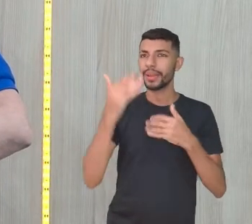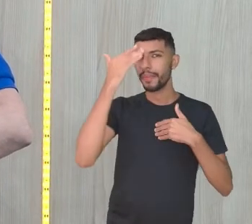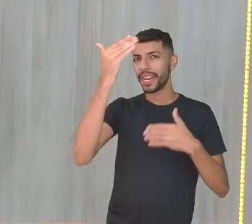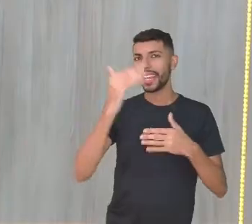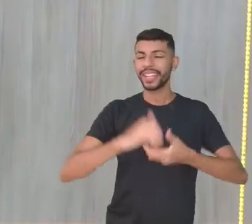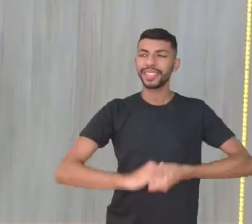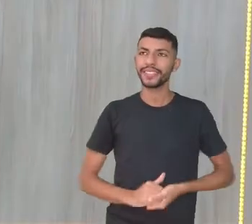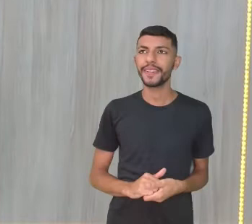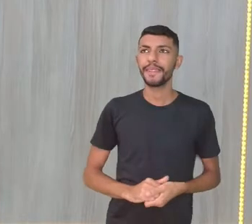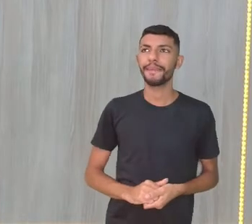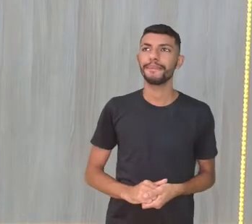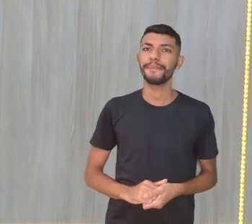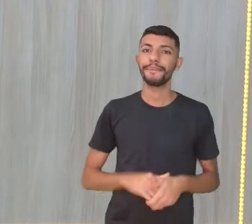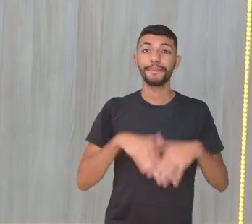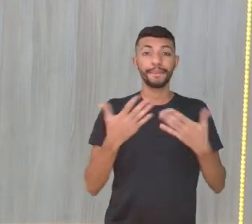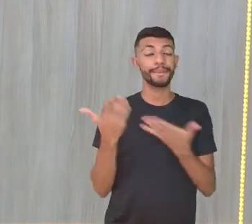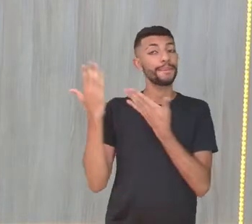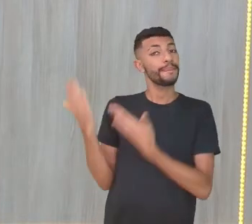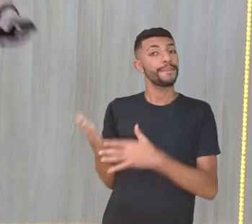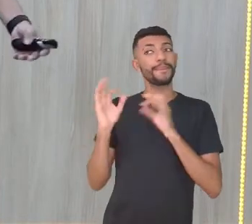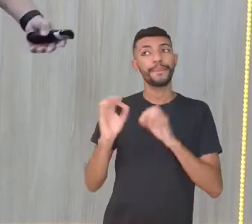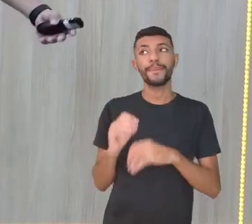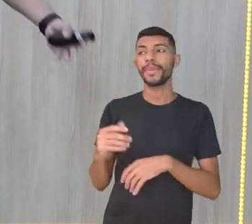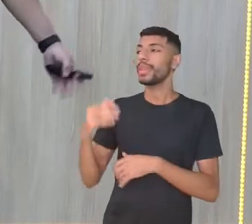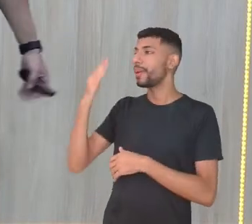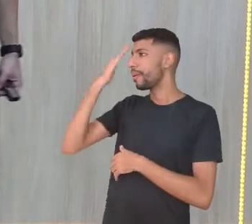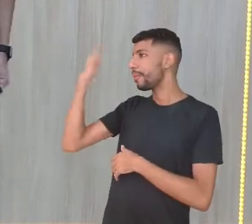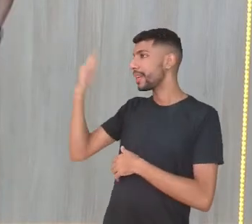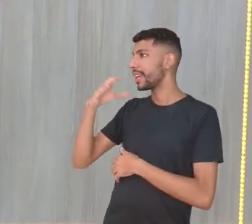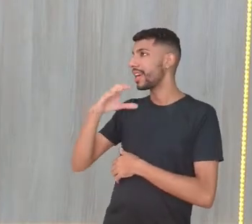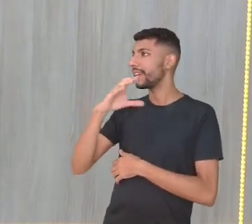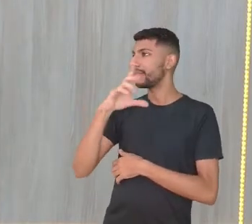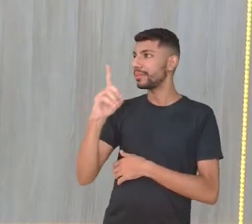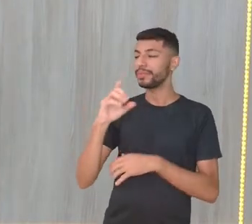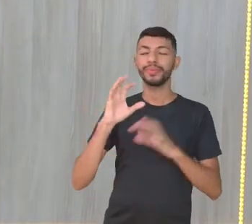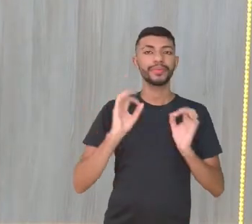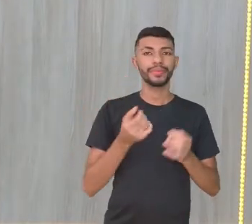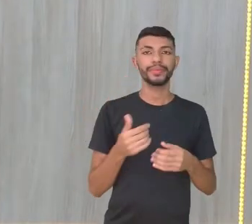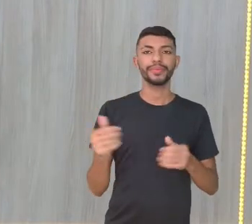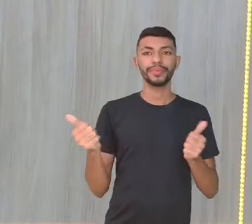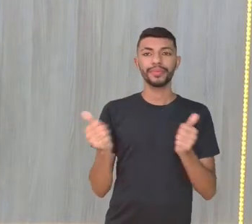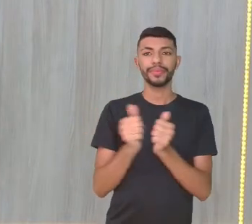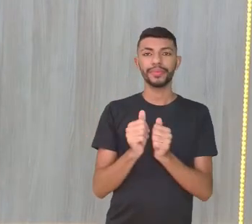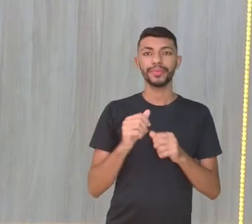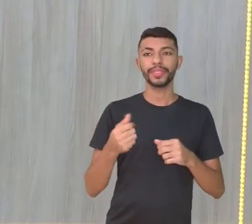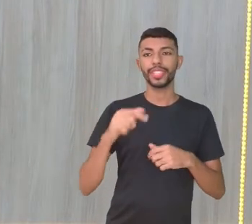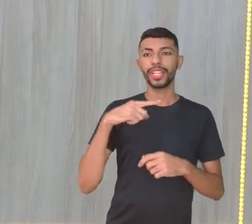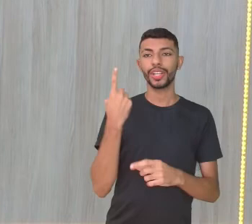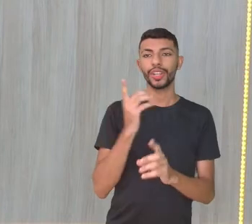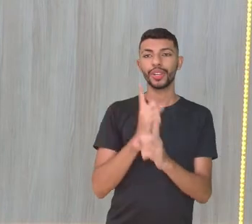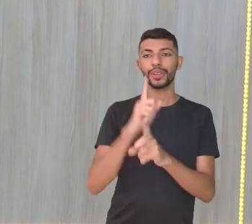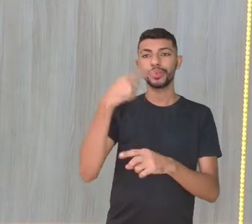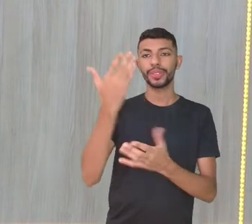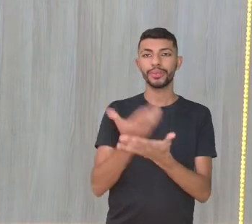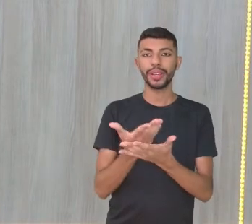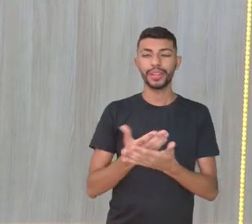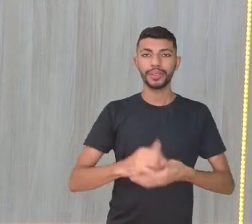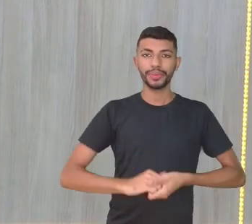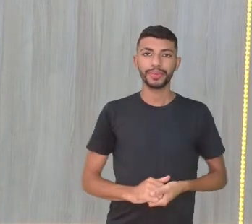gente. Então é isso, pessoal. Celi, muito obrigado aí pela companhia e a gente se vê na próxima aula.